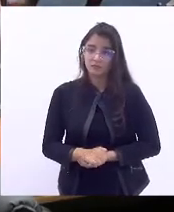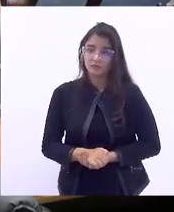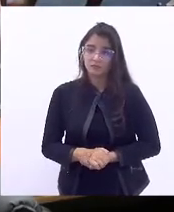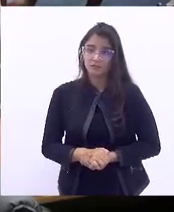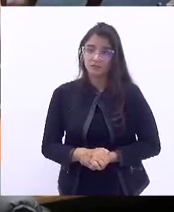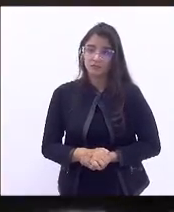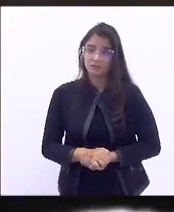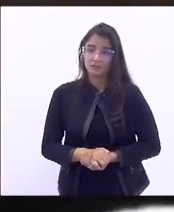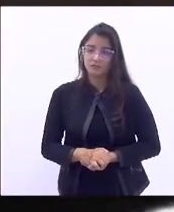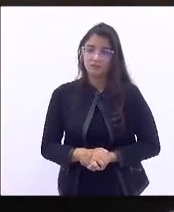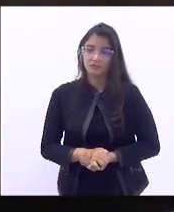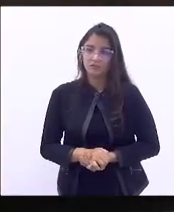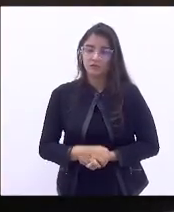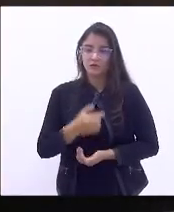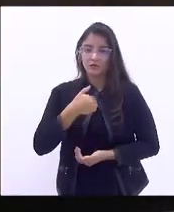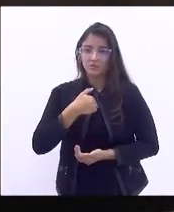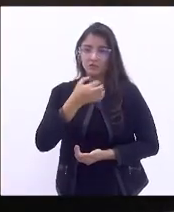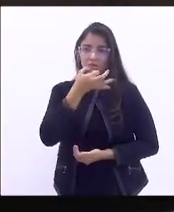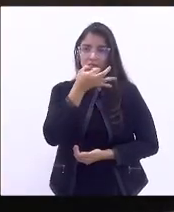Meu parecer é